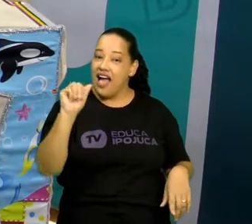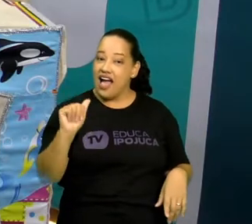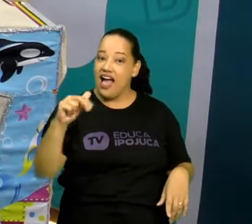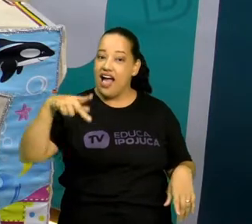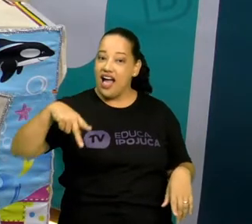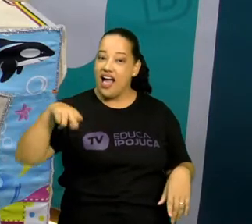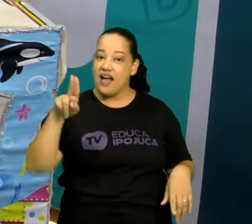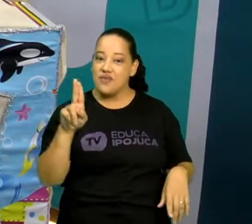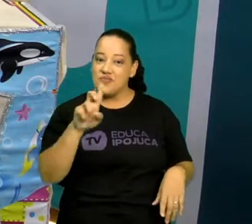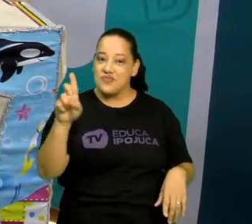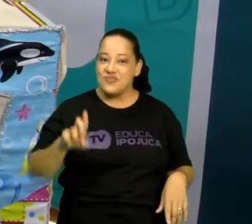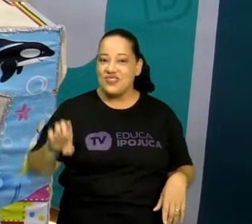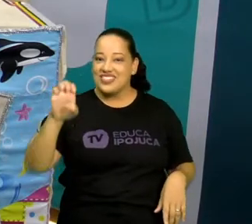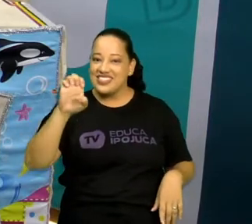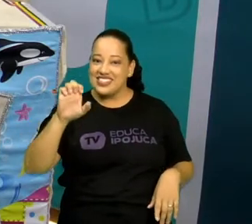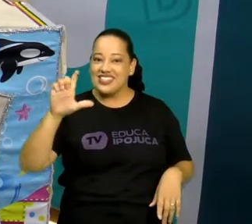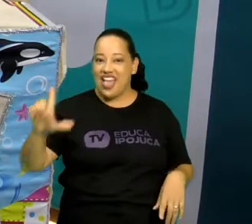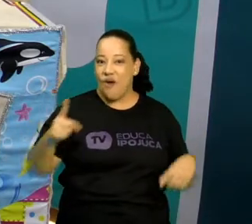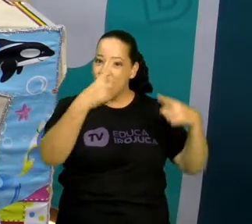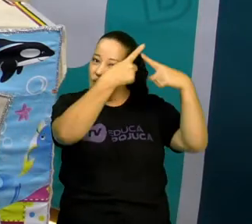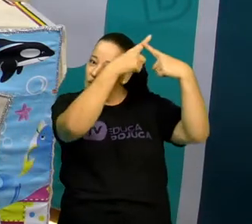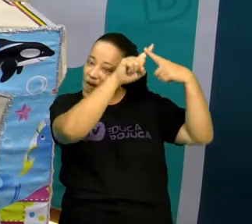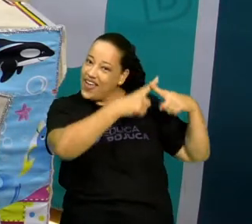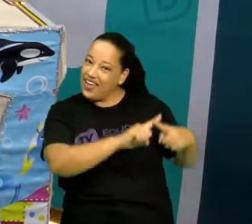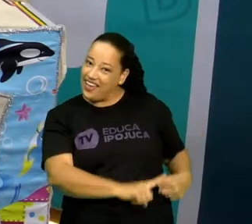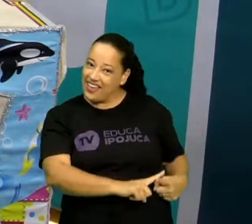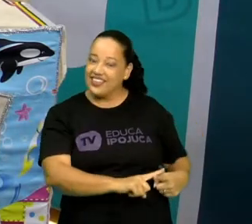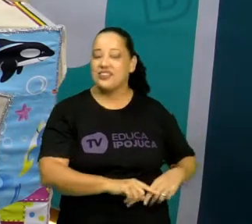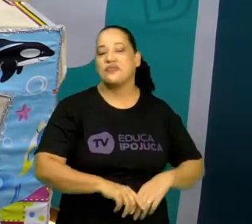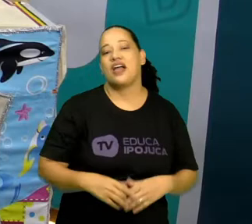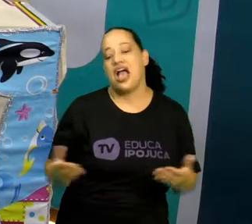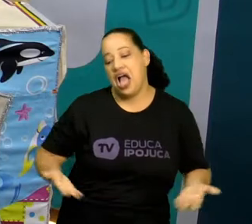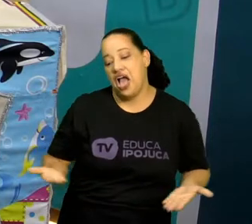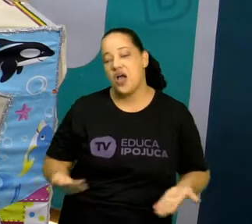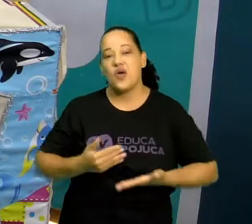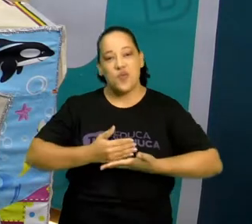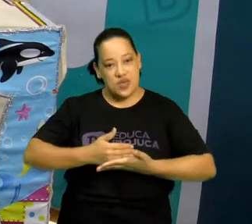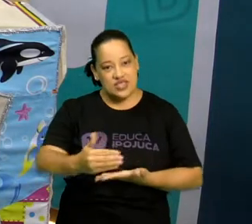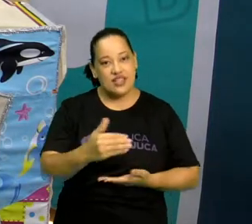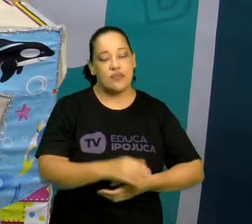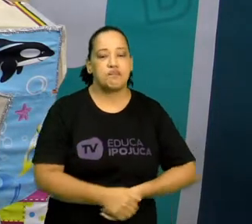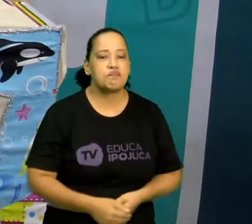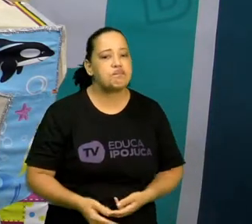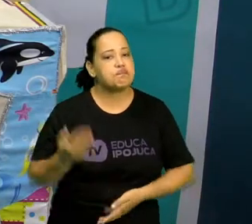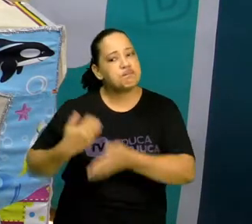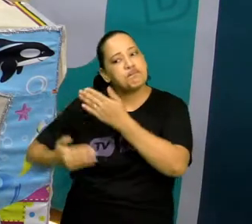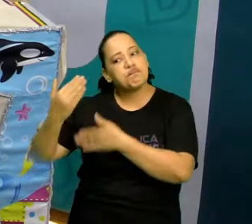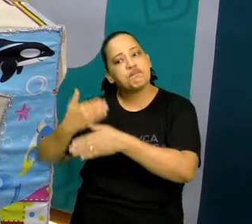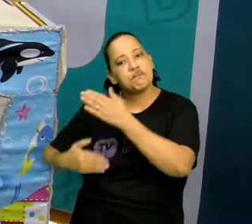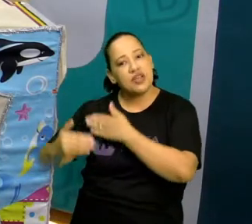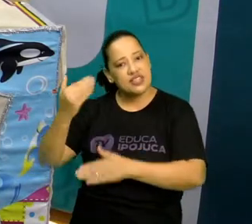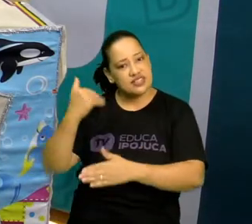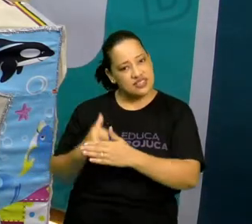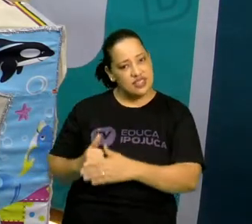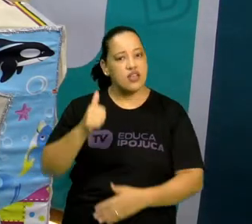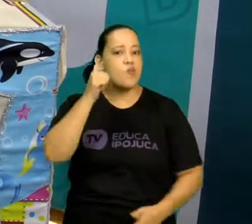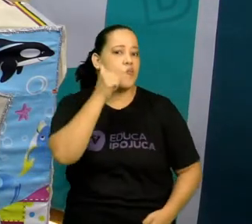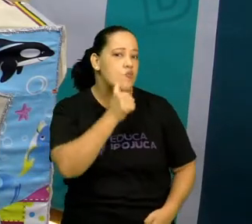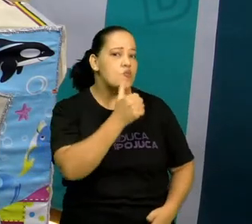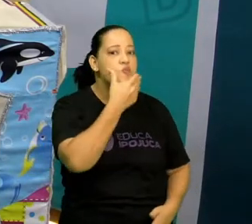Certo? Então vamos começar. Era uma vez um